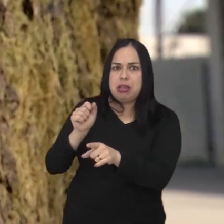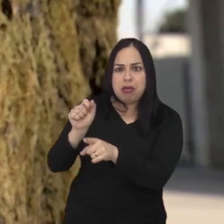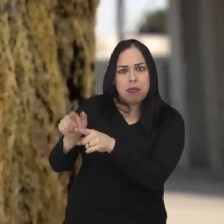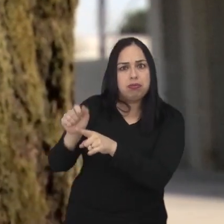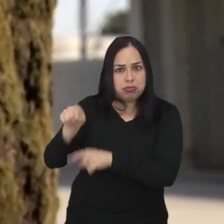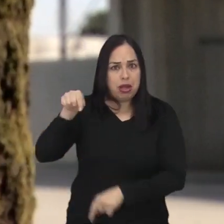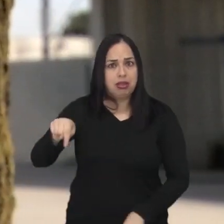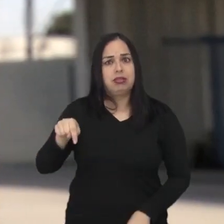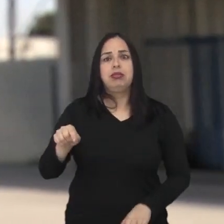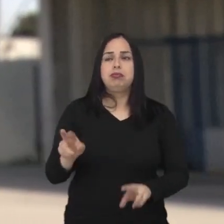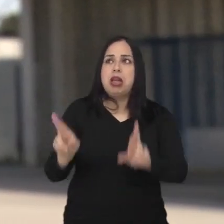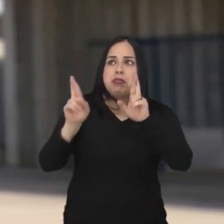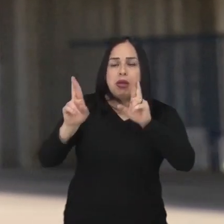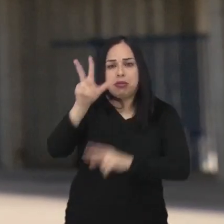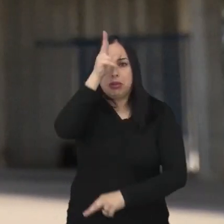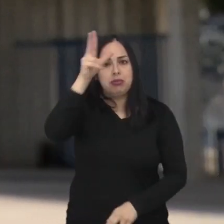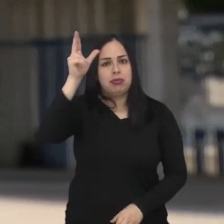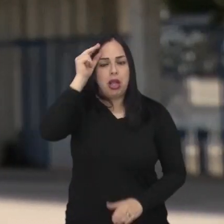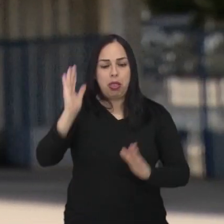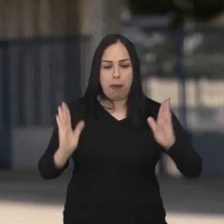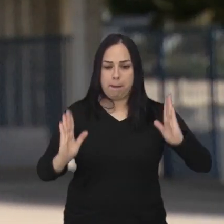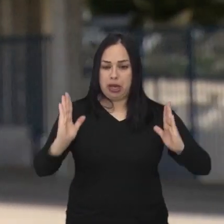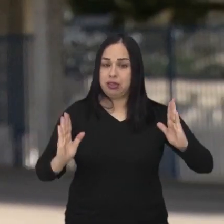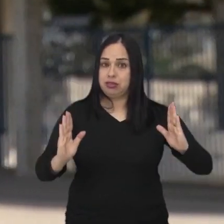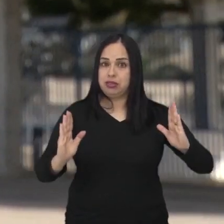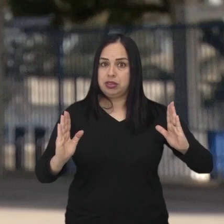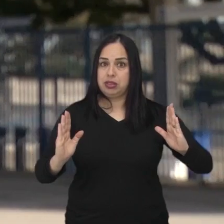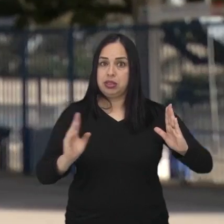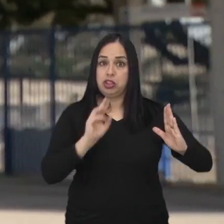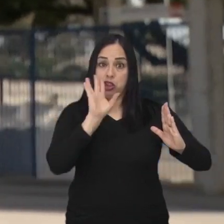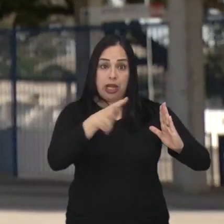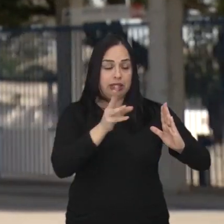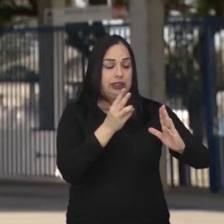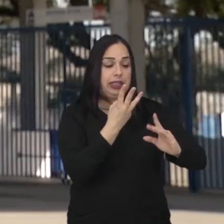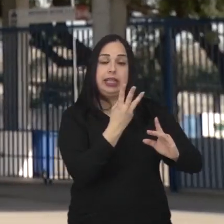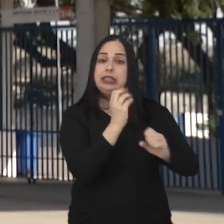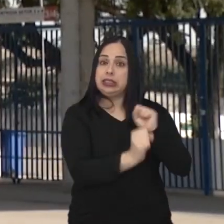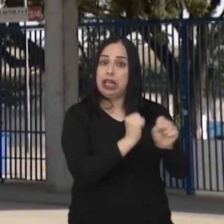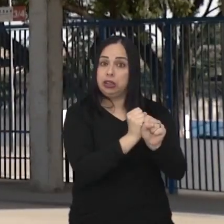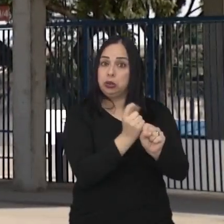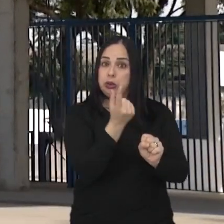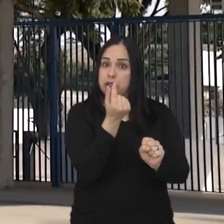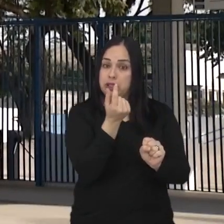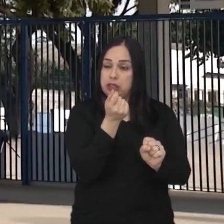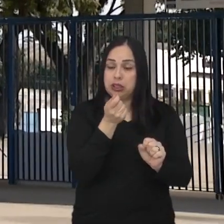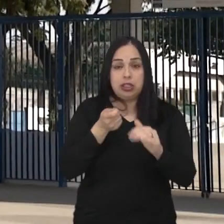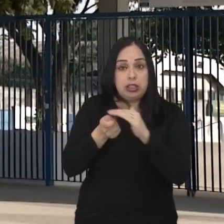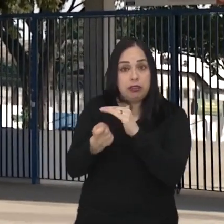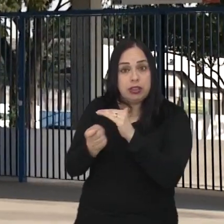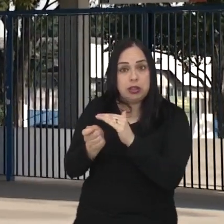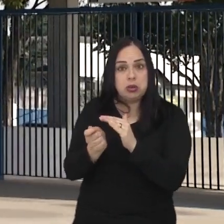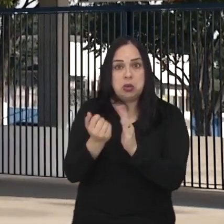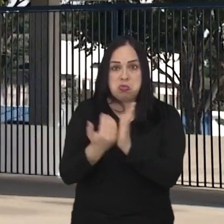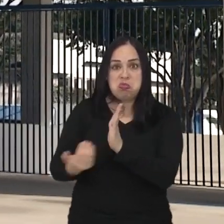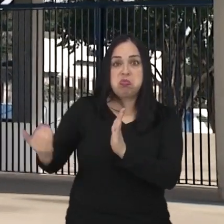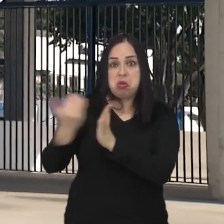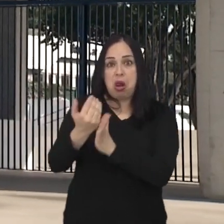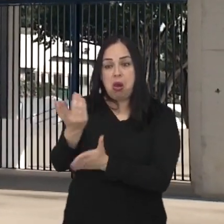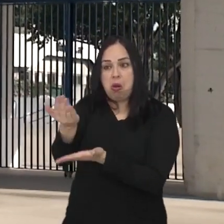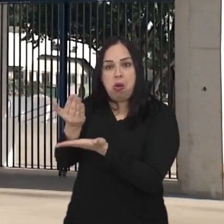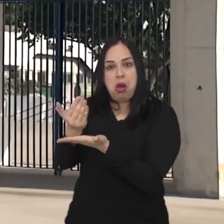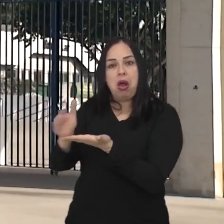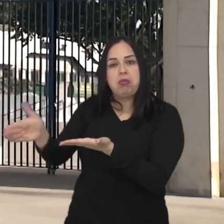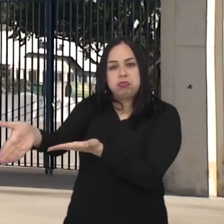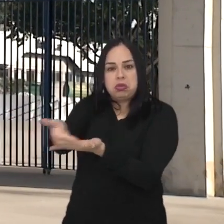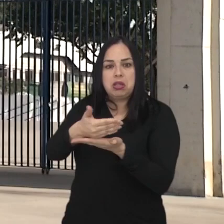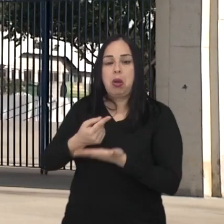A estimativa da prefeitura é que neste período, a partir do 3º ano de operação, a receita bruta do estádio alcance